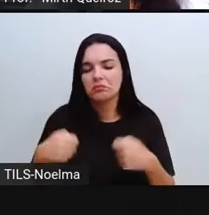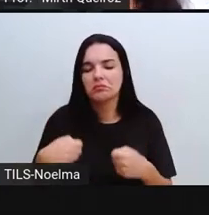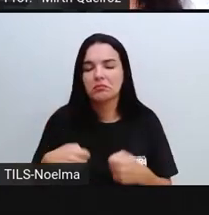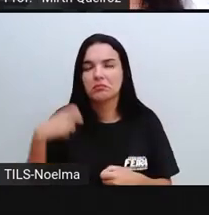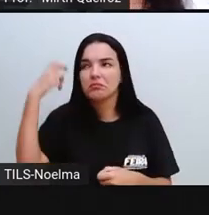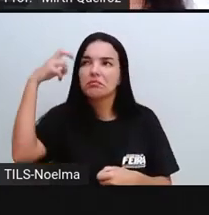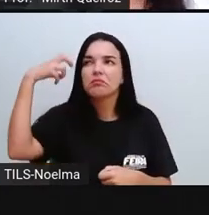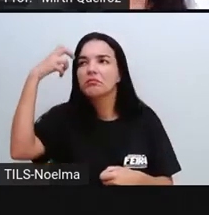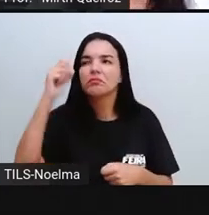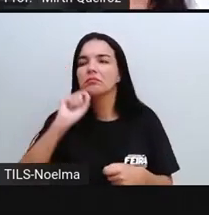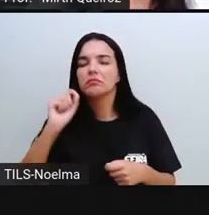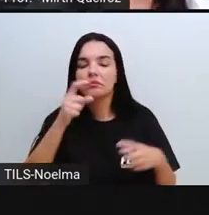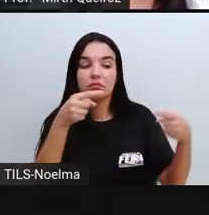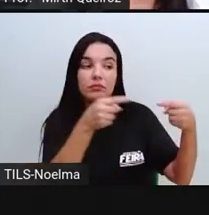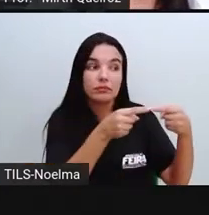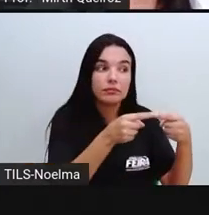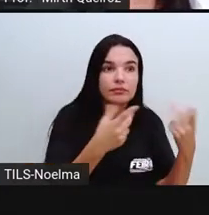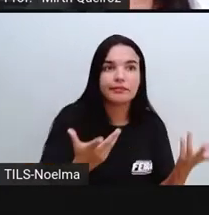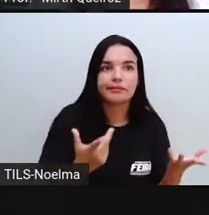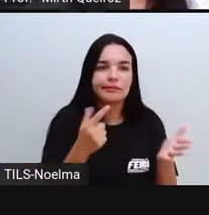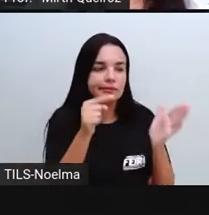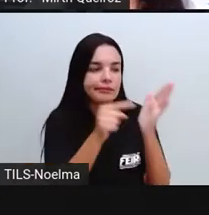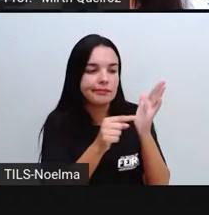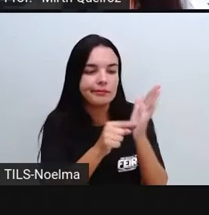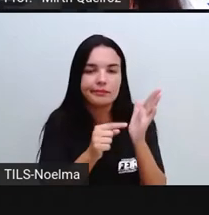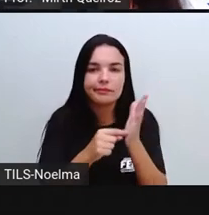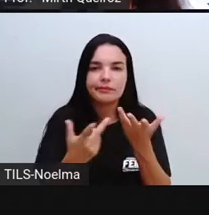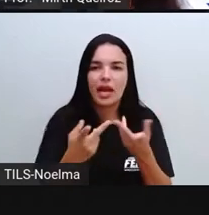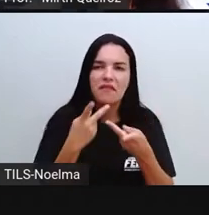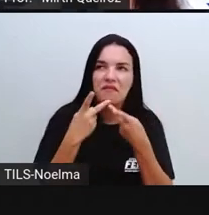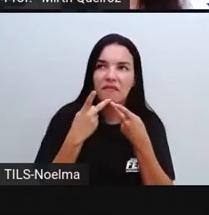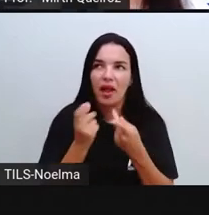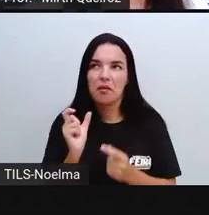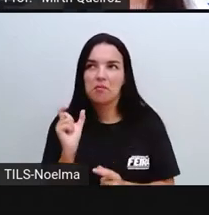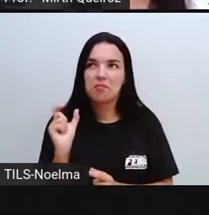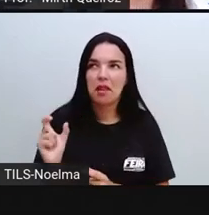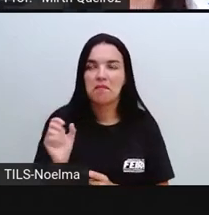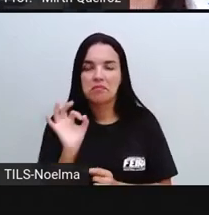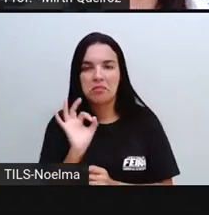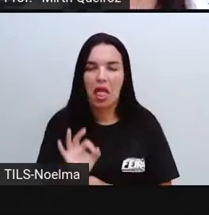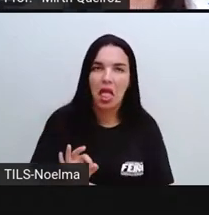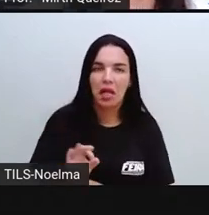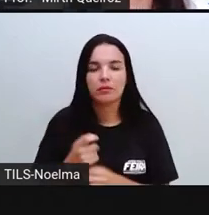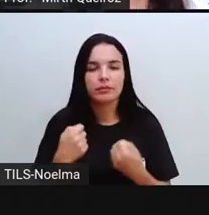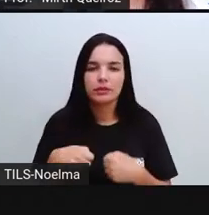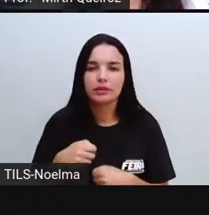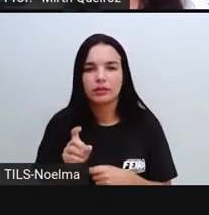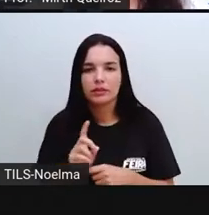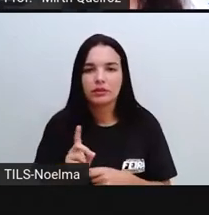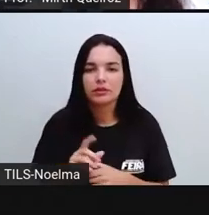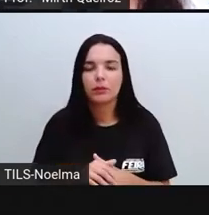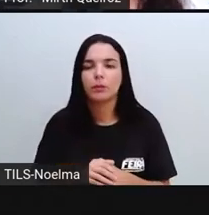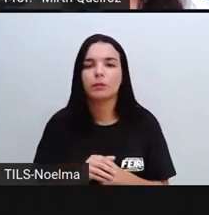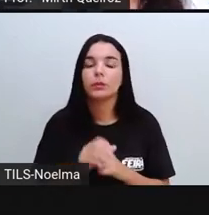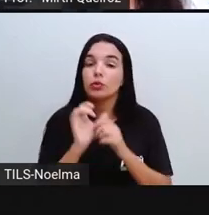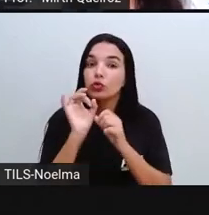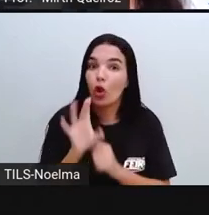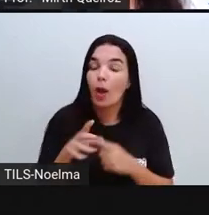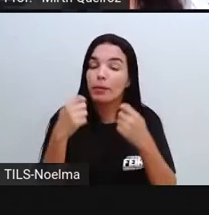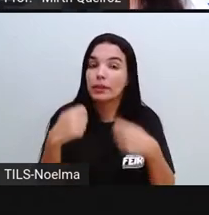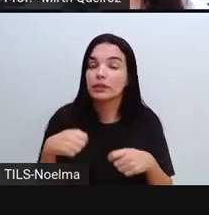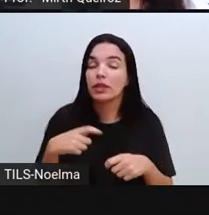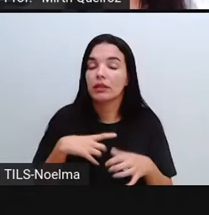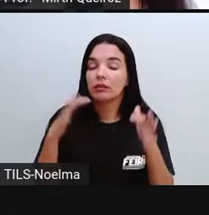ter essa preocupação com a pronúncia das palavras, né? A gente não vai ter